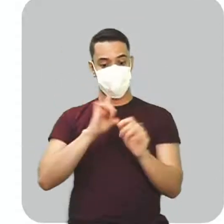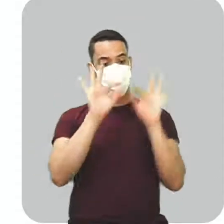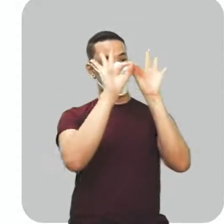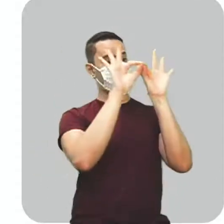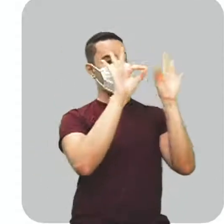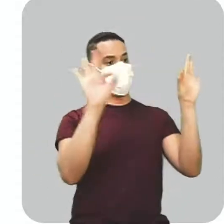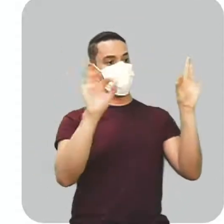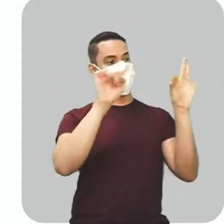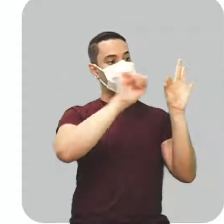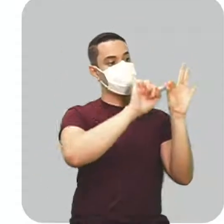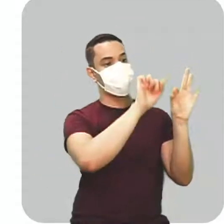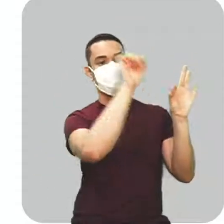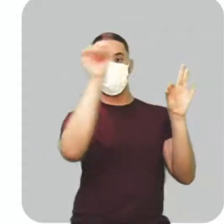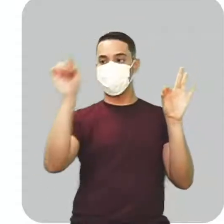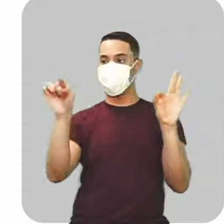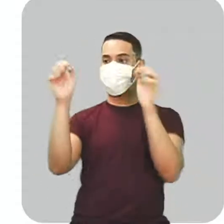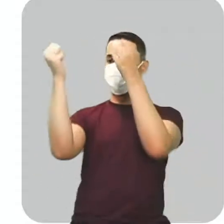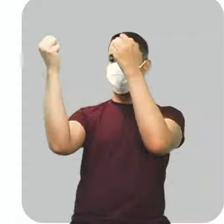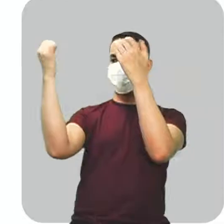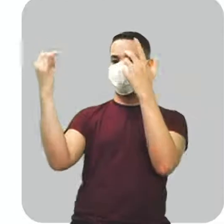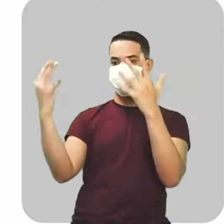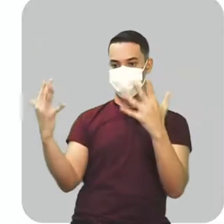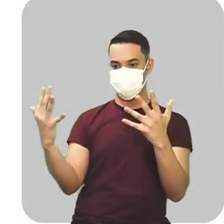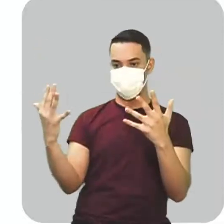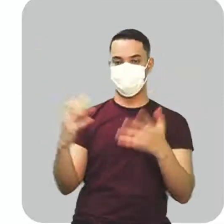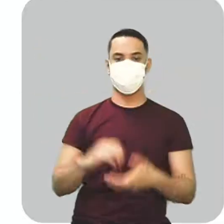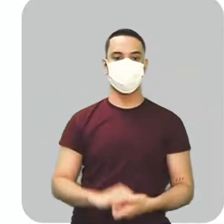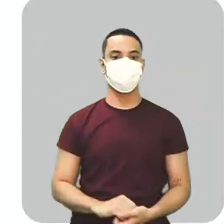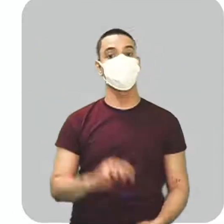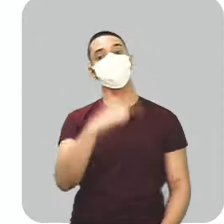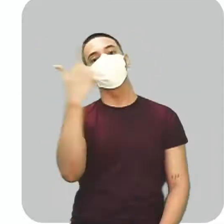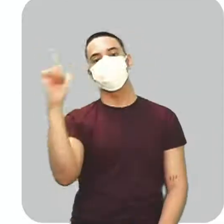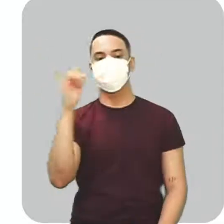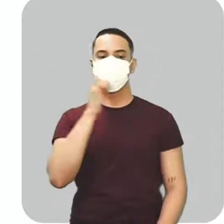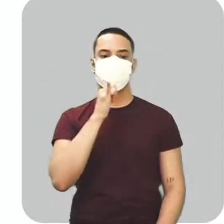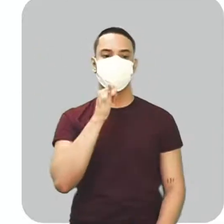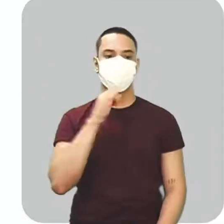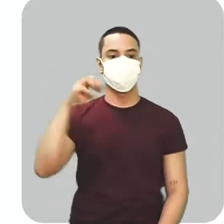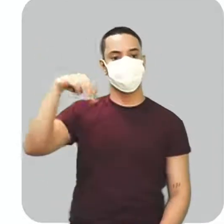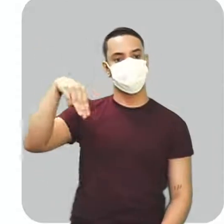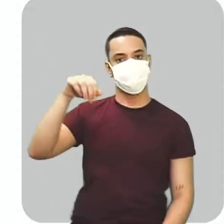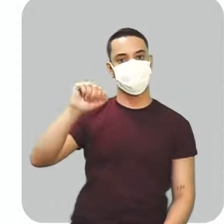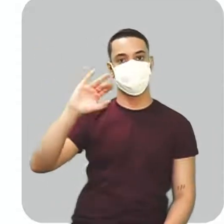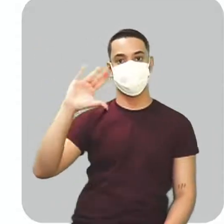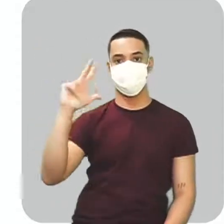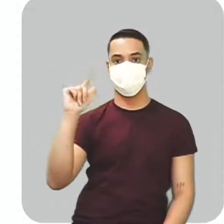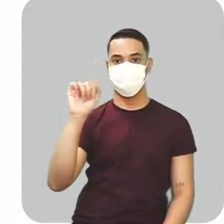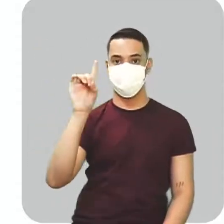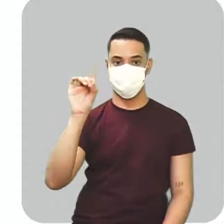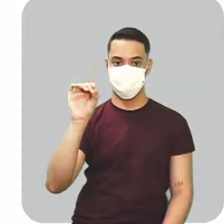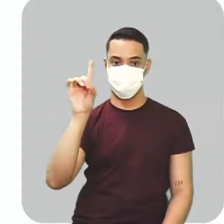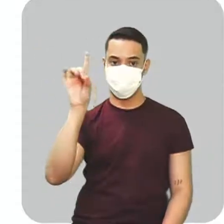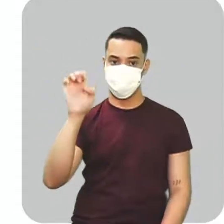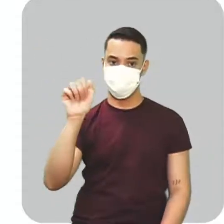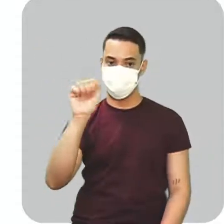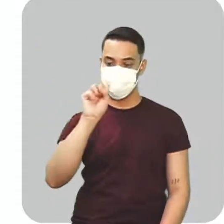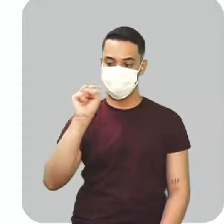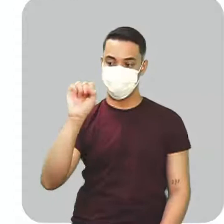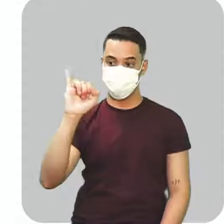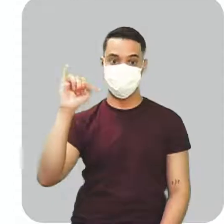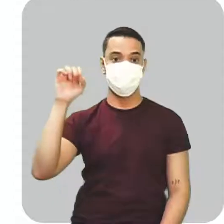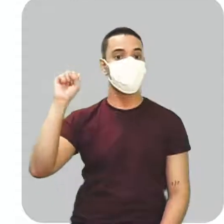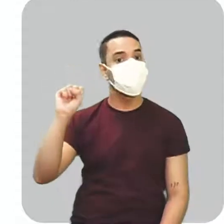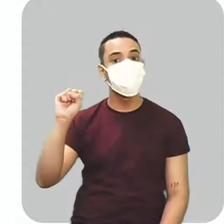explicativa, tá? Agora aqui, o outro exemplo, Machado de Assis, que é o autor de